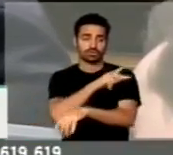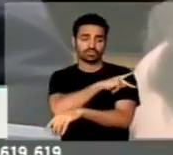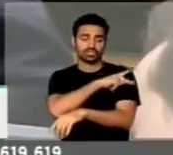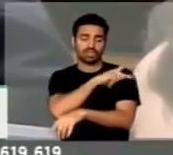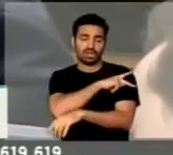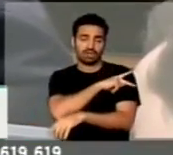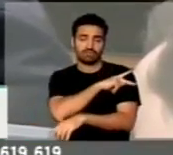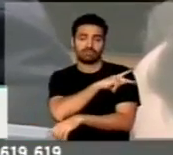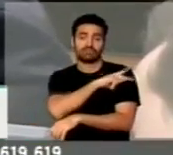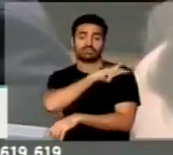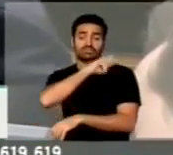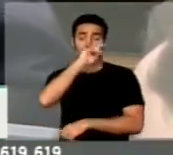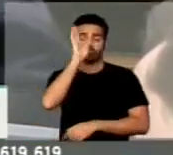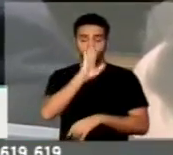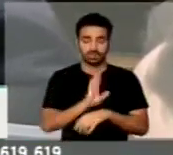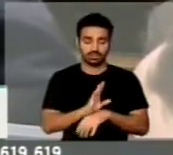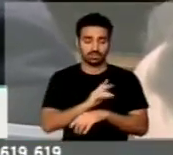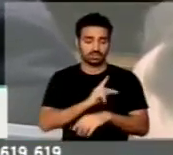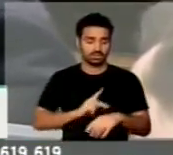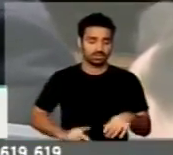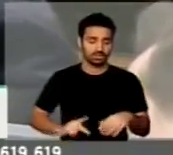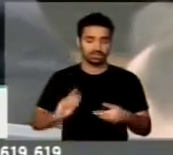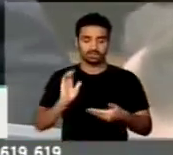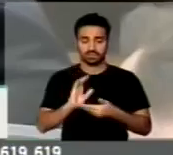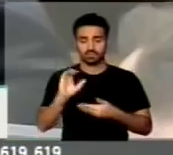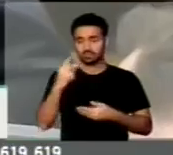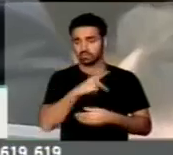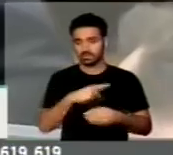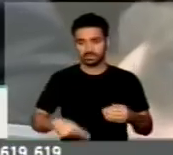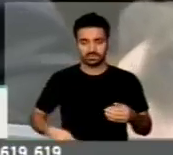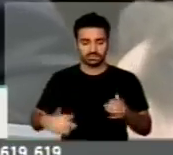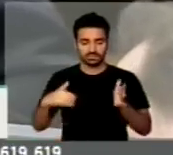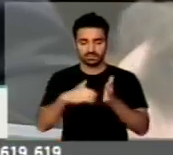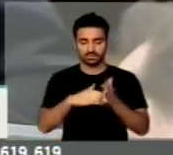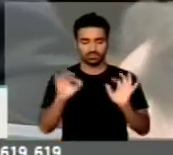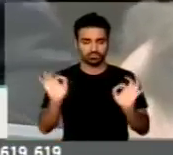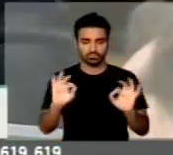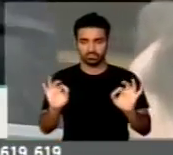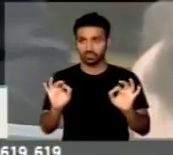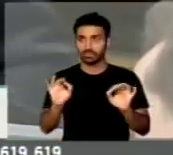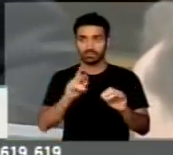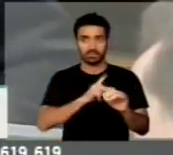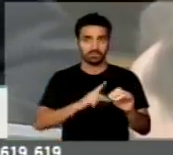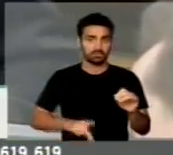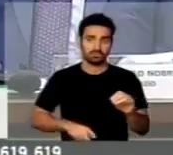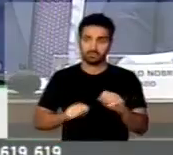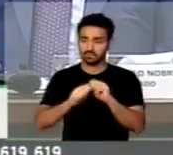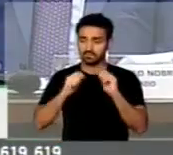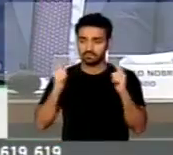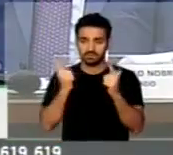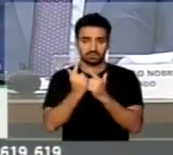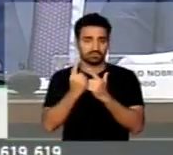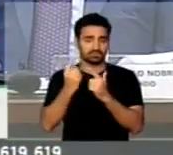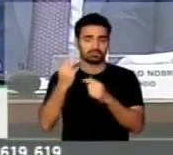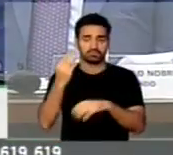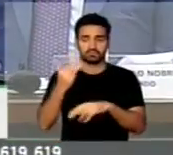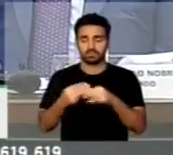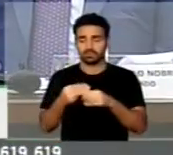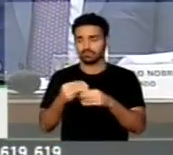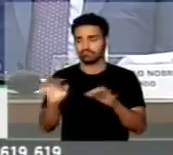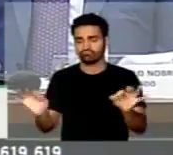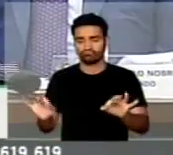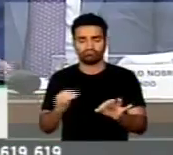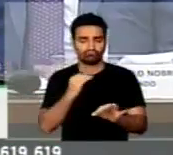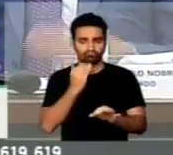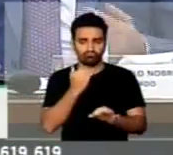Estado, não vale o presidente do Senado, não vale o presidente da Câmara, não vale o presidente de Câmara Municipal, não vale para presidente de Assembleia